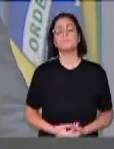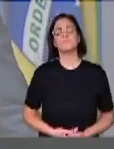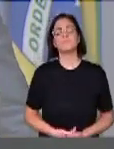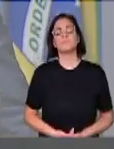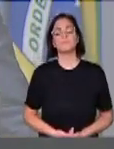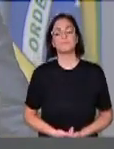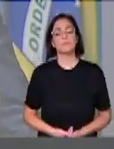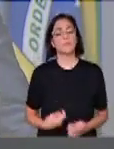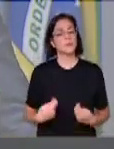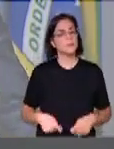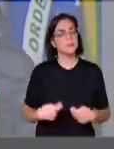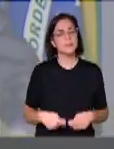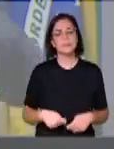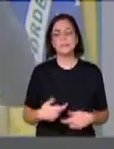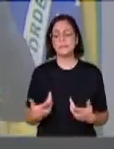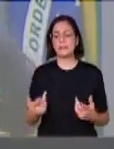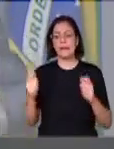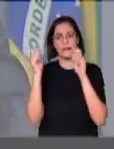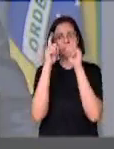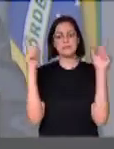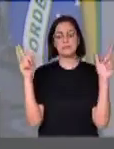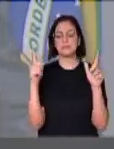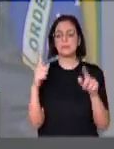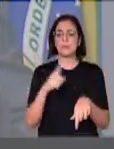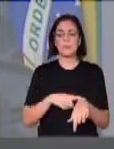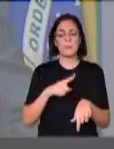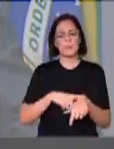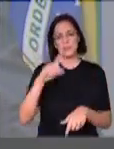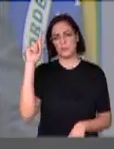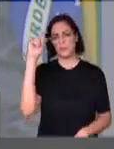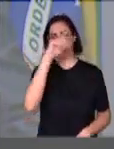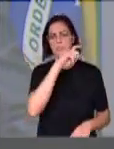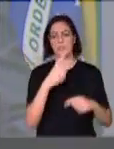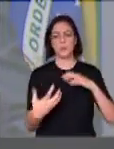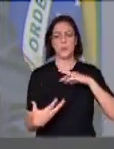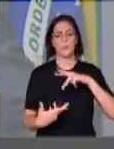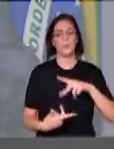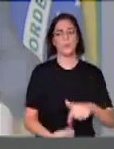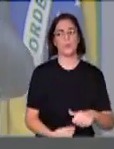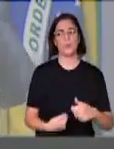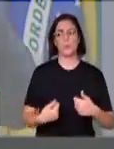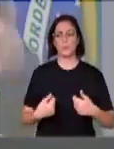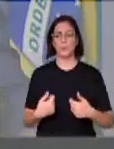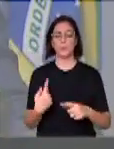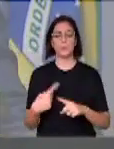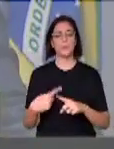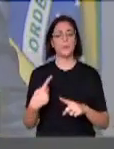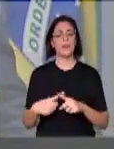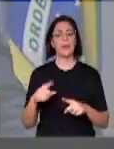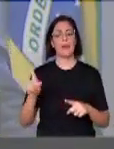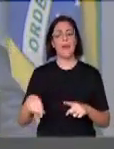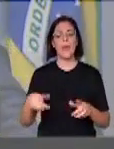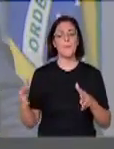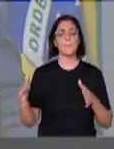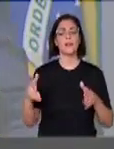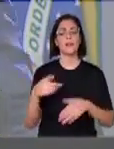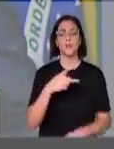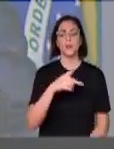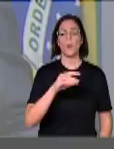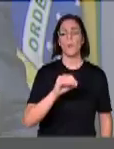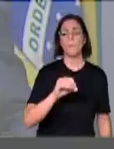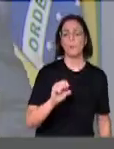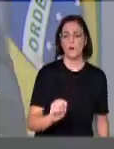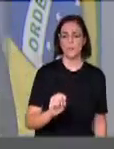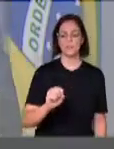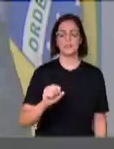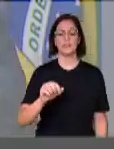nesse instante tão delicado que o mundo passa, um momento que a gente vive da pós-verdade, onde